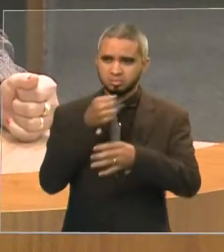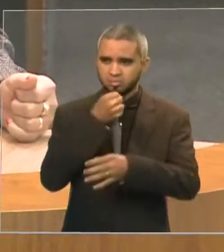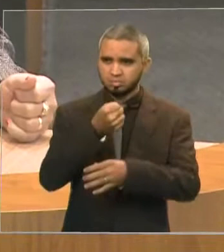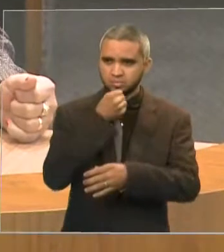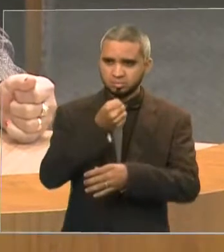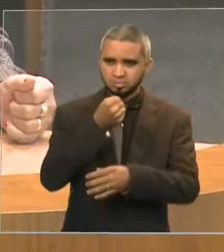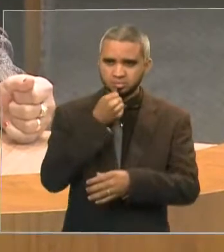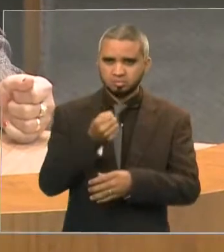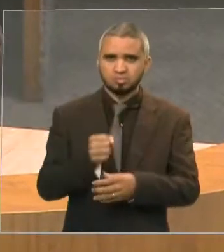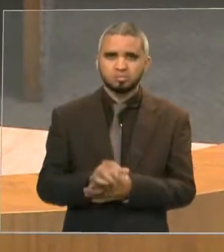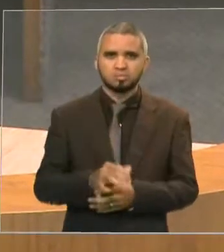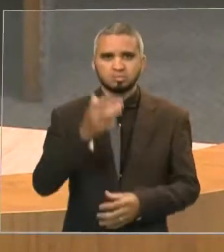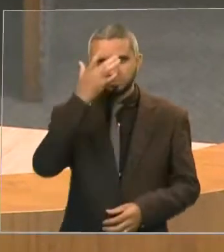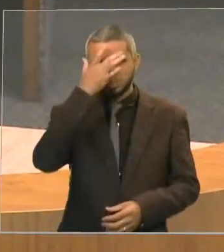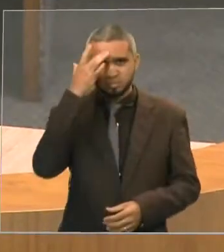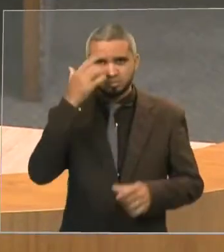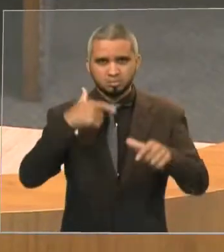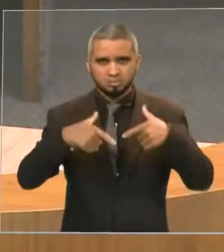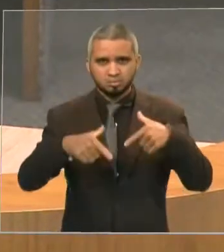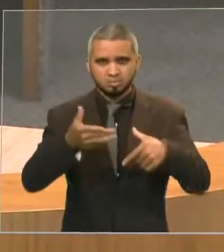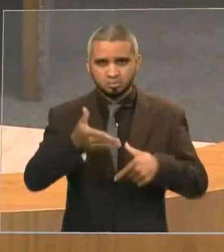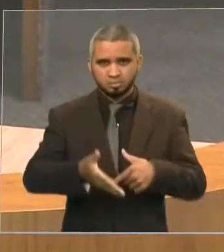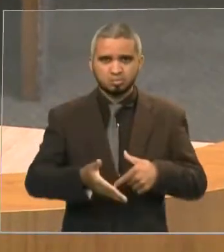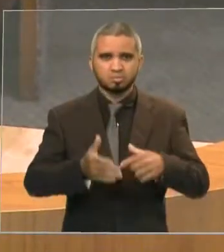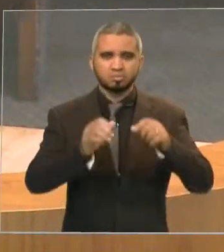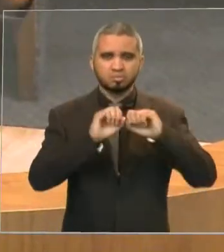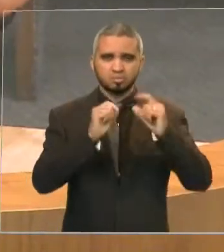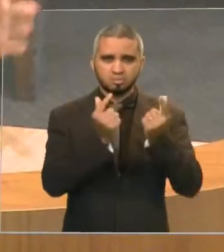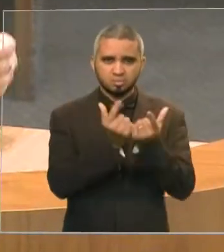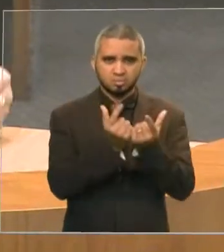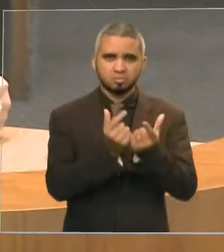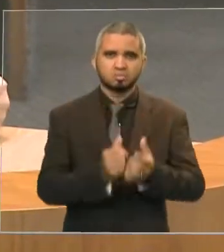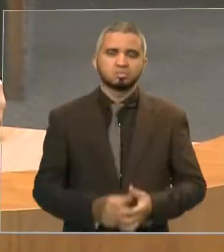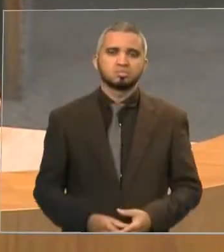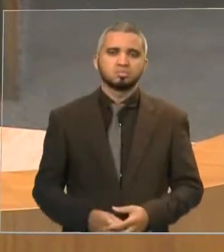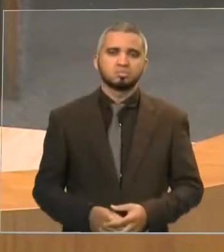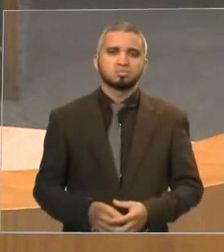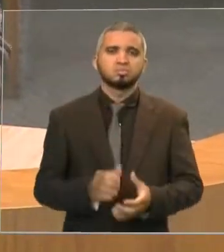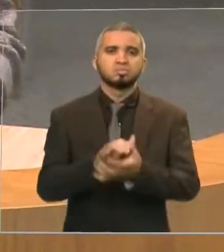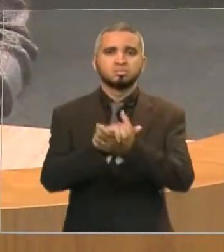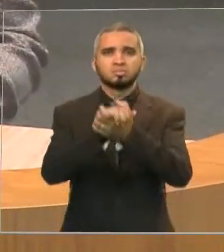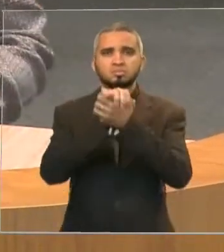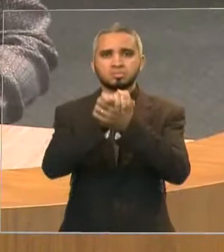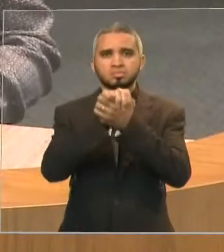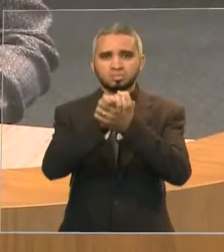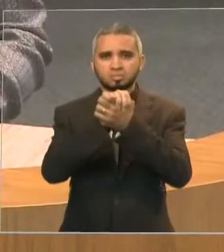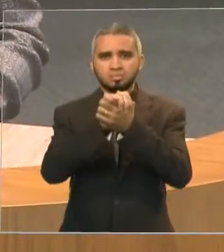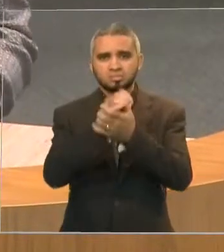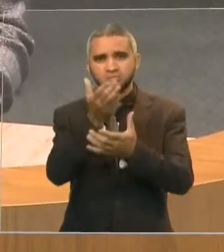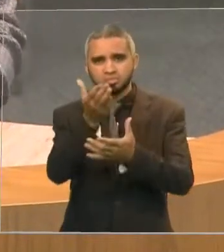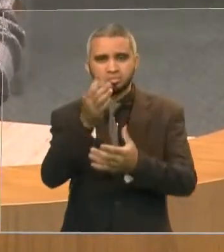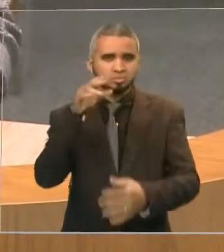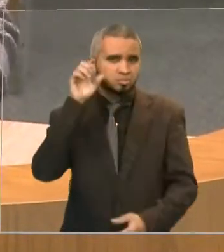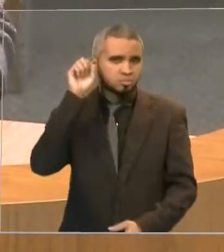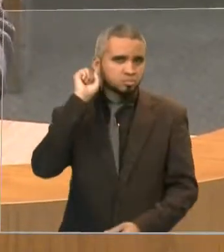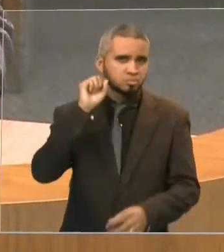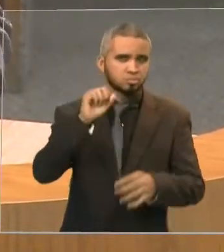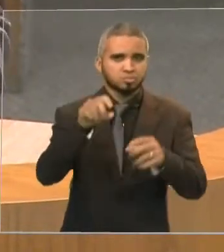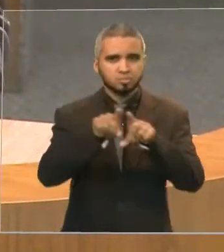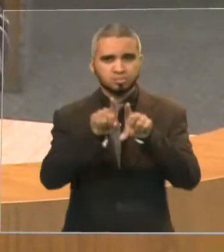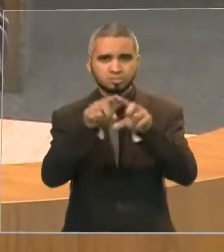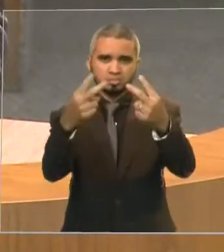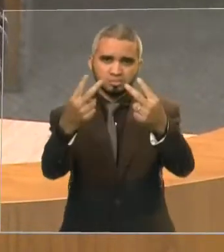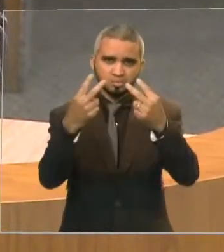funcionários desta casa, eu quero saudar a todos que estão me ouvindo e me assistindo neste momento,